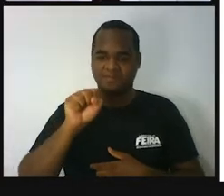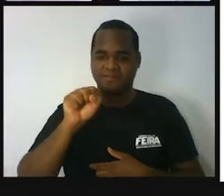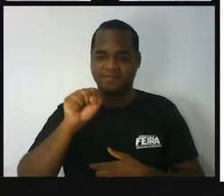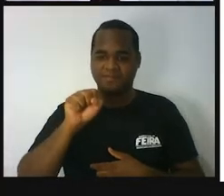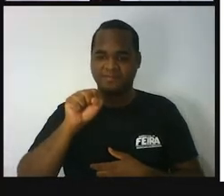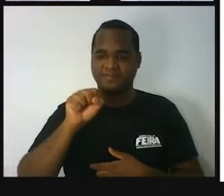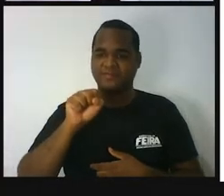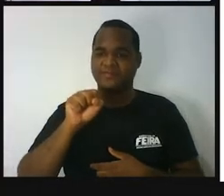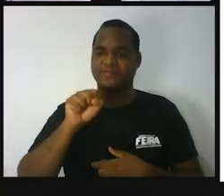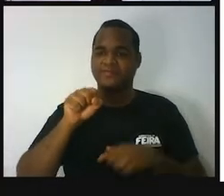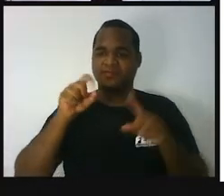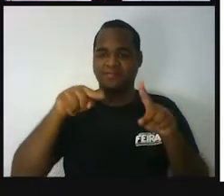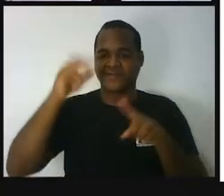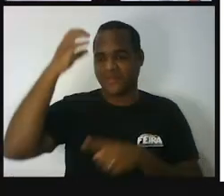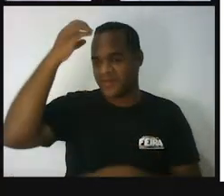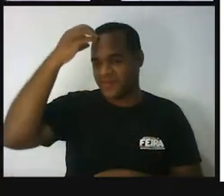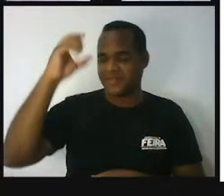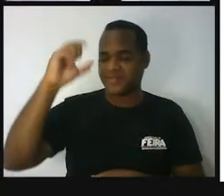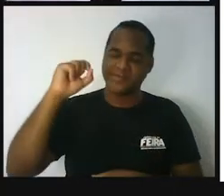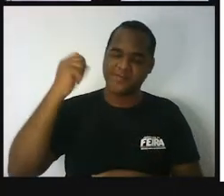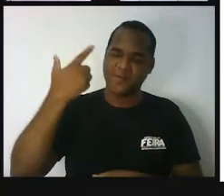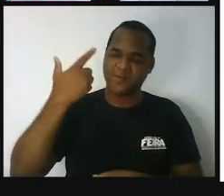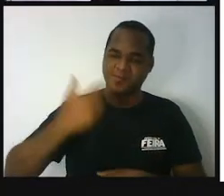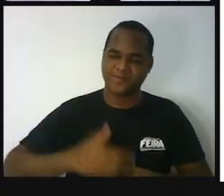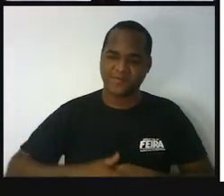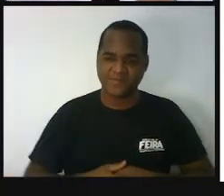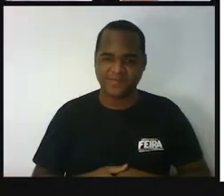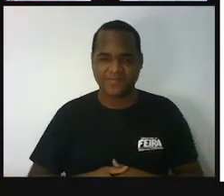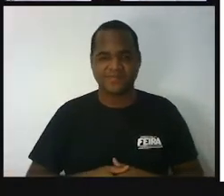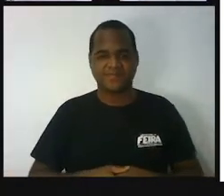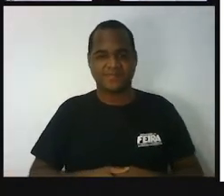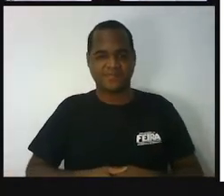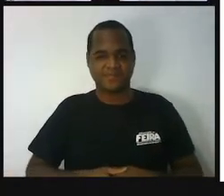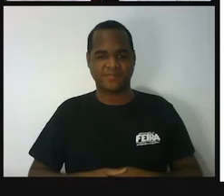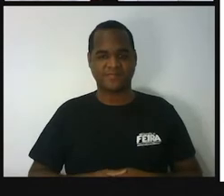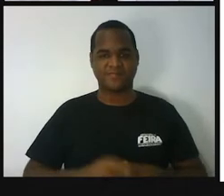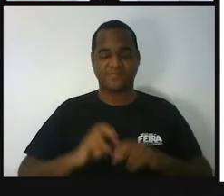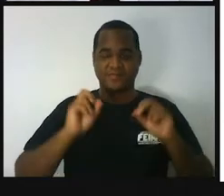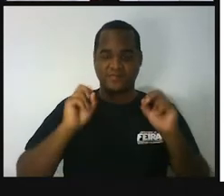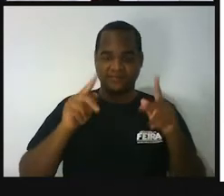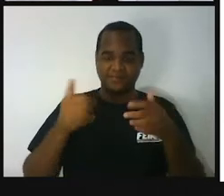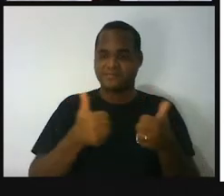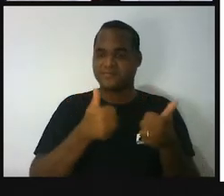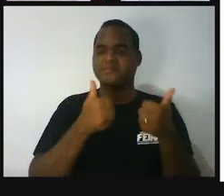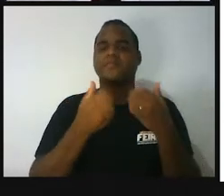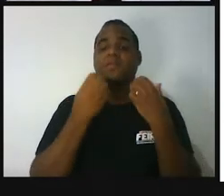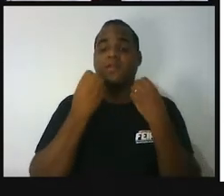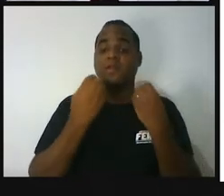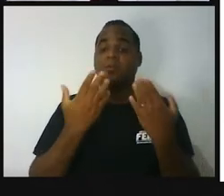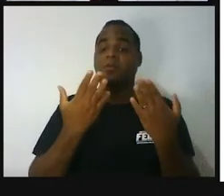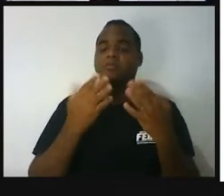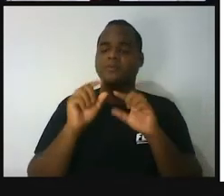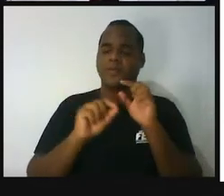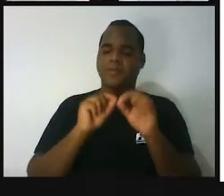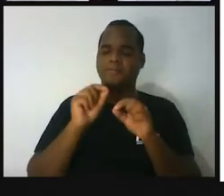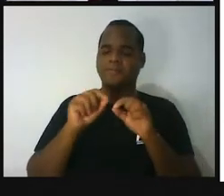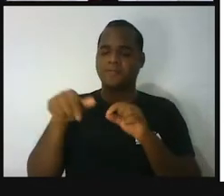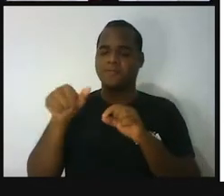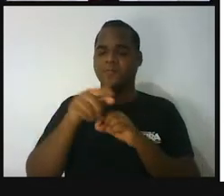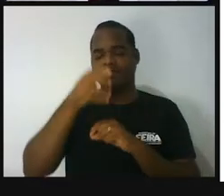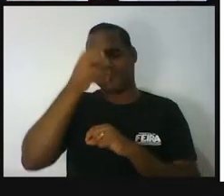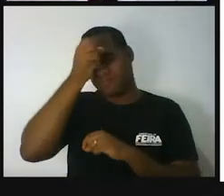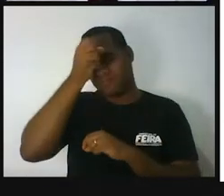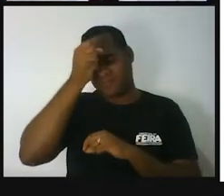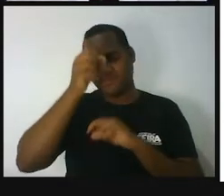Feira de Santana, a nossa queridíssima Princesa do Sertão, tá bom? Bom, e aí, o que é que a gente vai